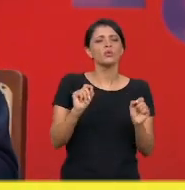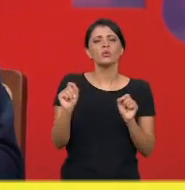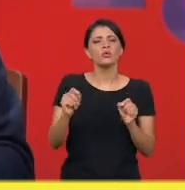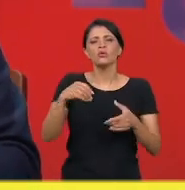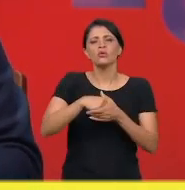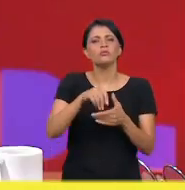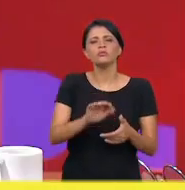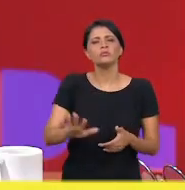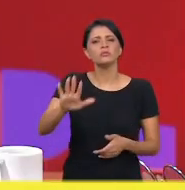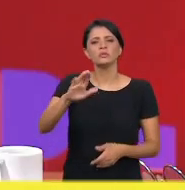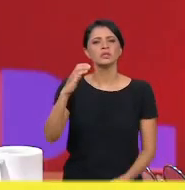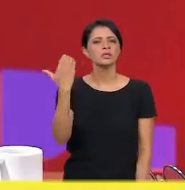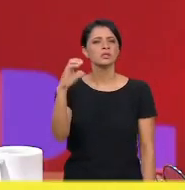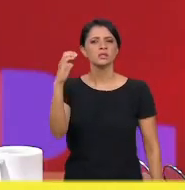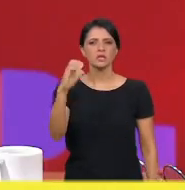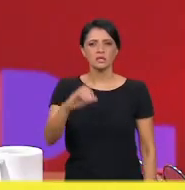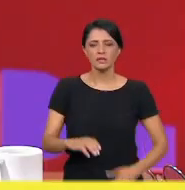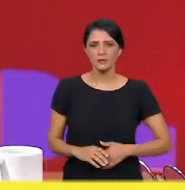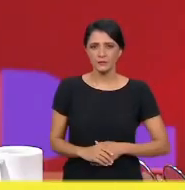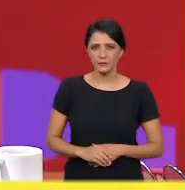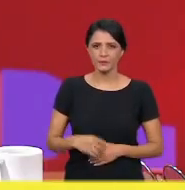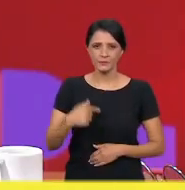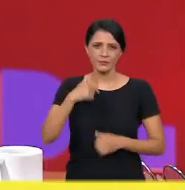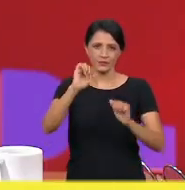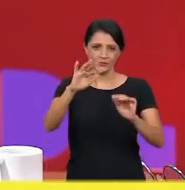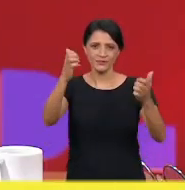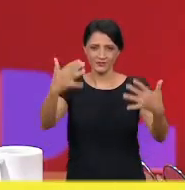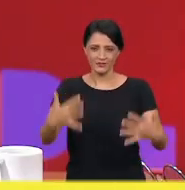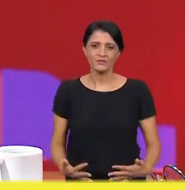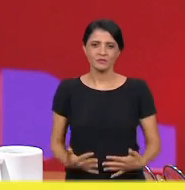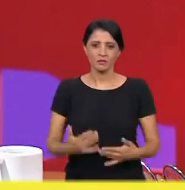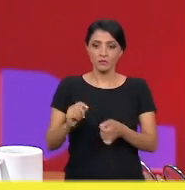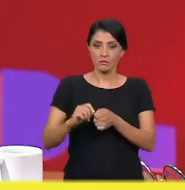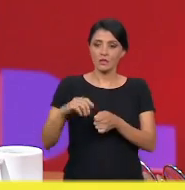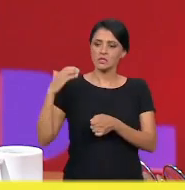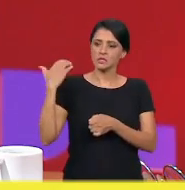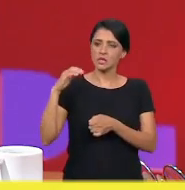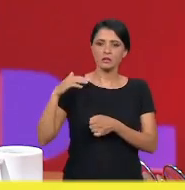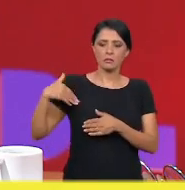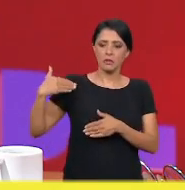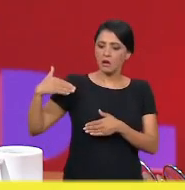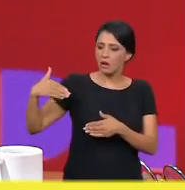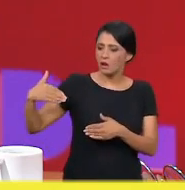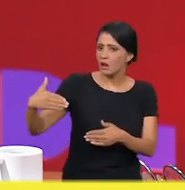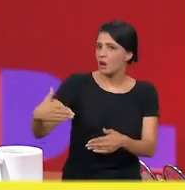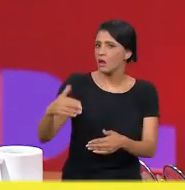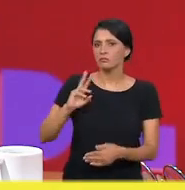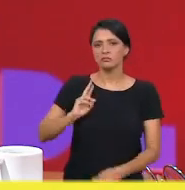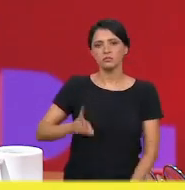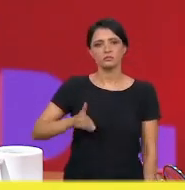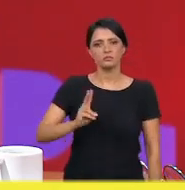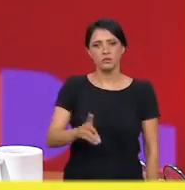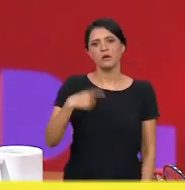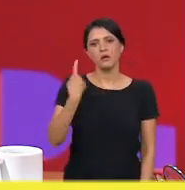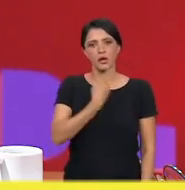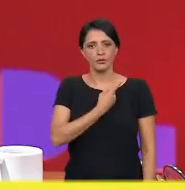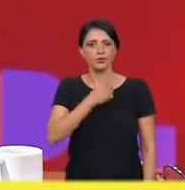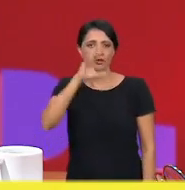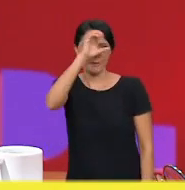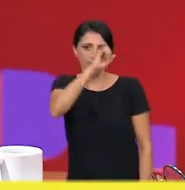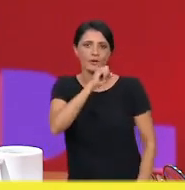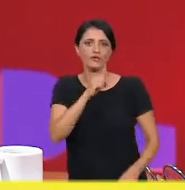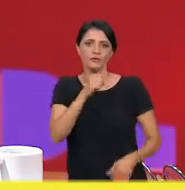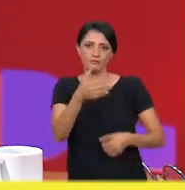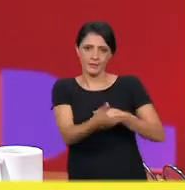ciência? Como eu mencionei, o fazer científico ele é contínuo. Então, claro que a gente aprende a partir do erro. O